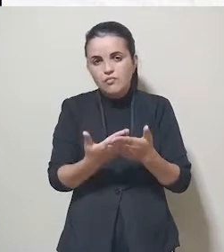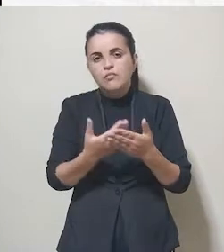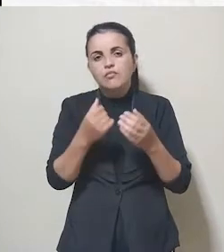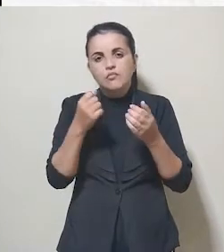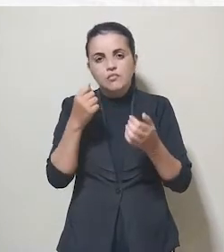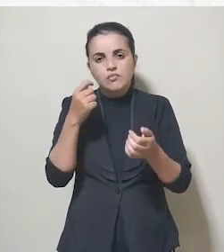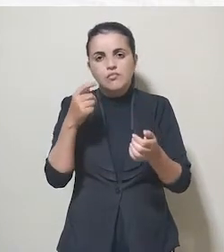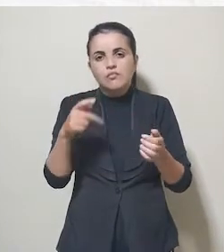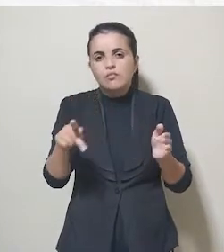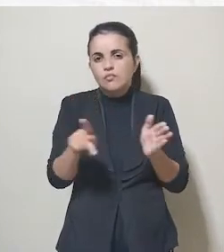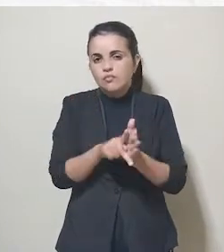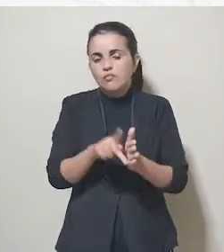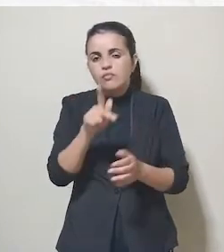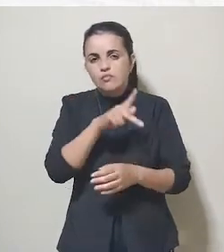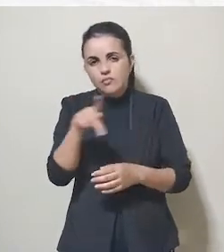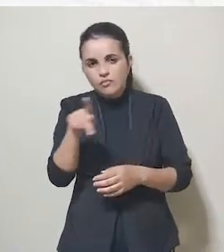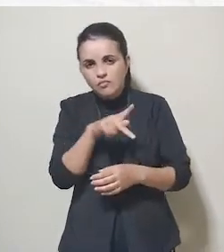continuando,